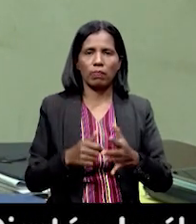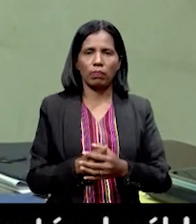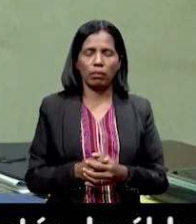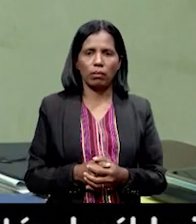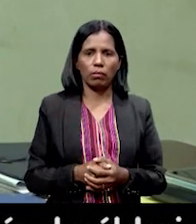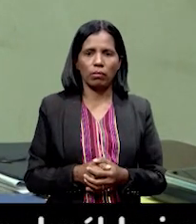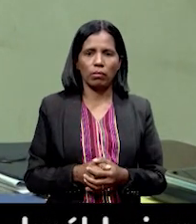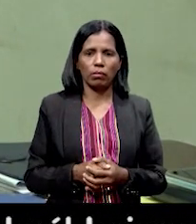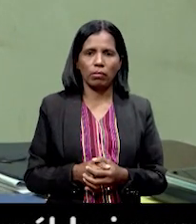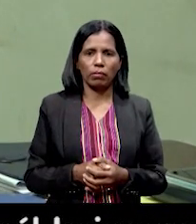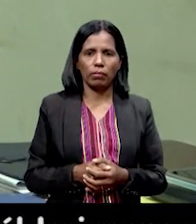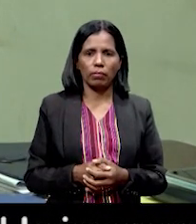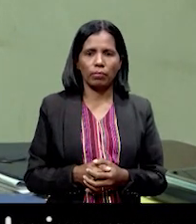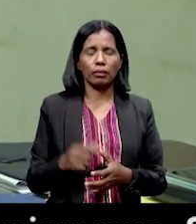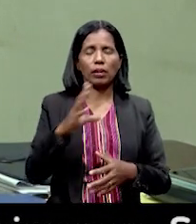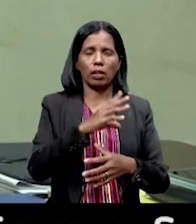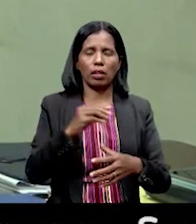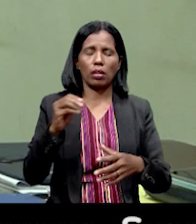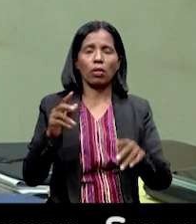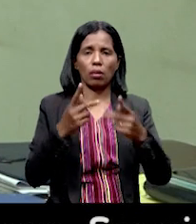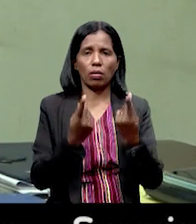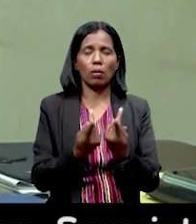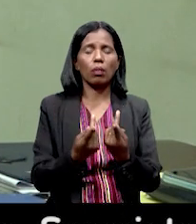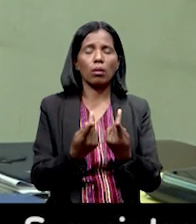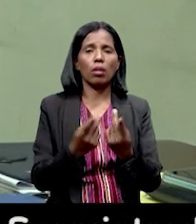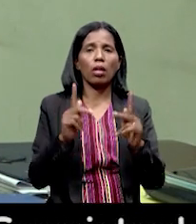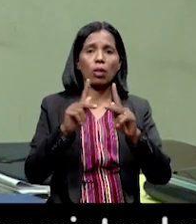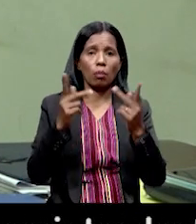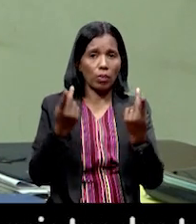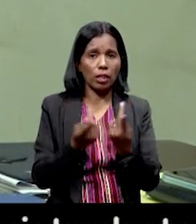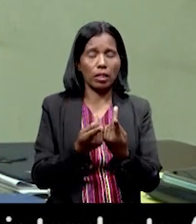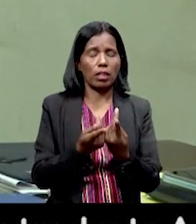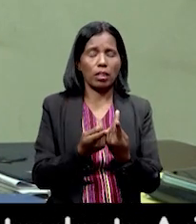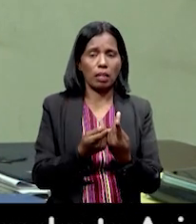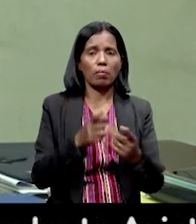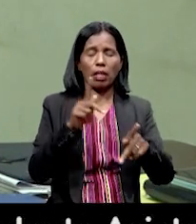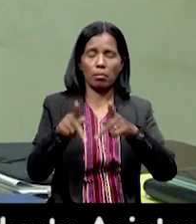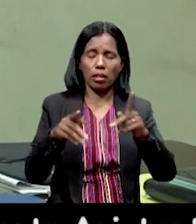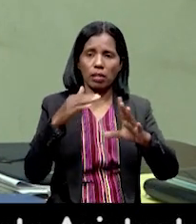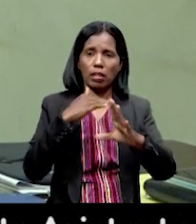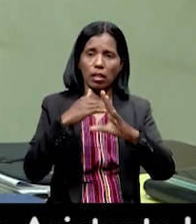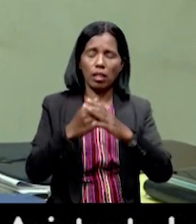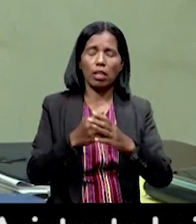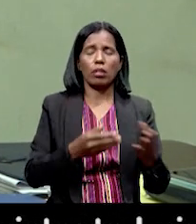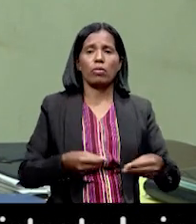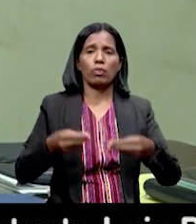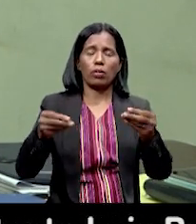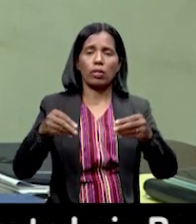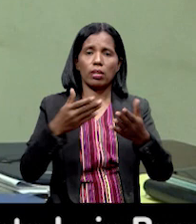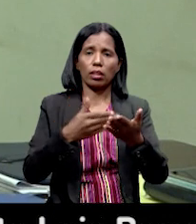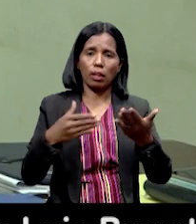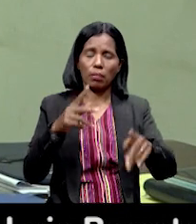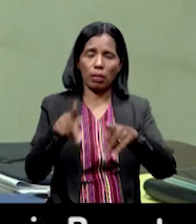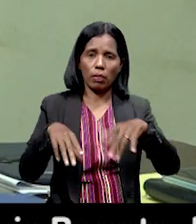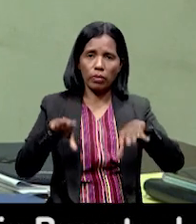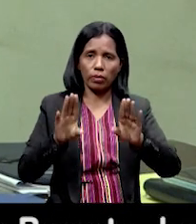o nomos companhia nine distributor sira e fatores que a